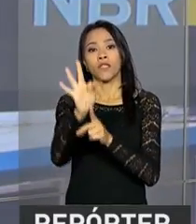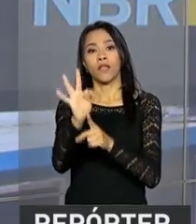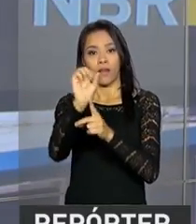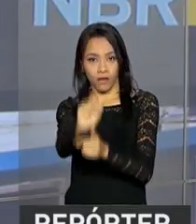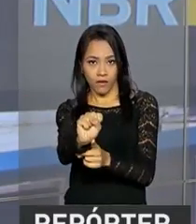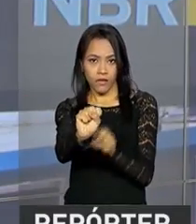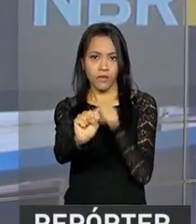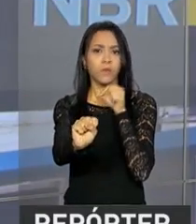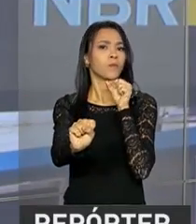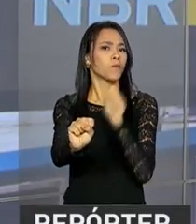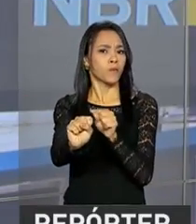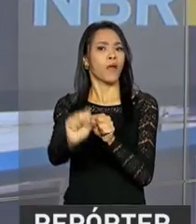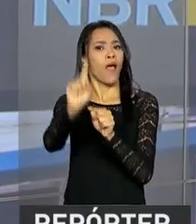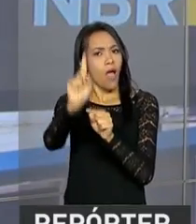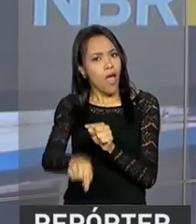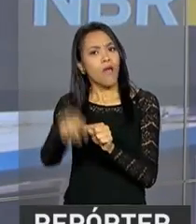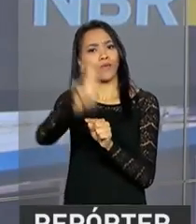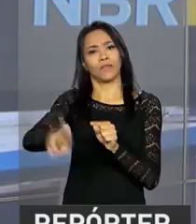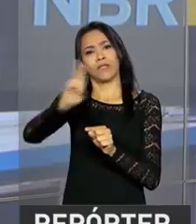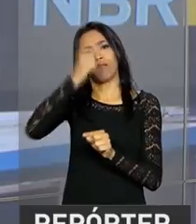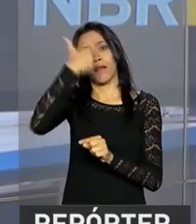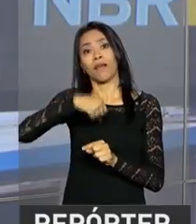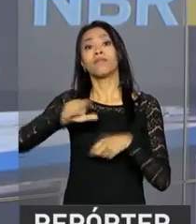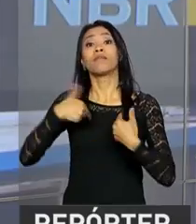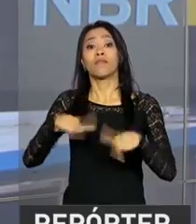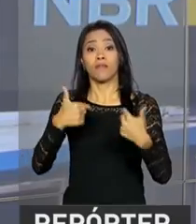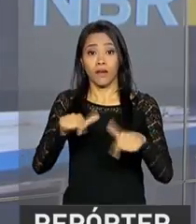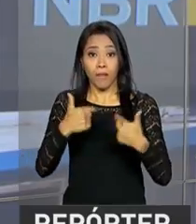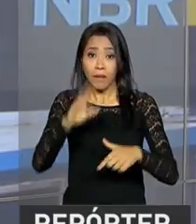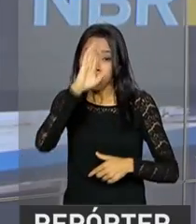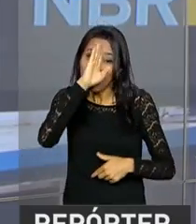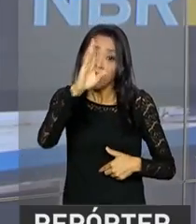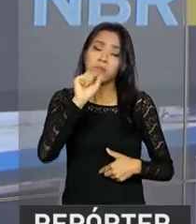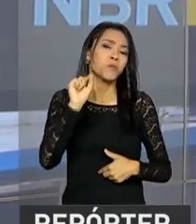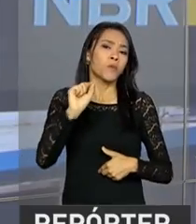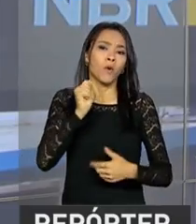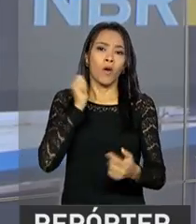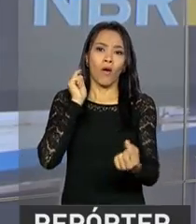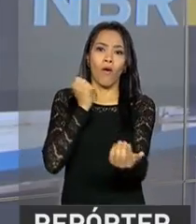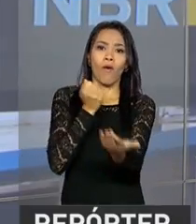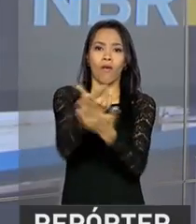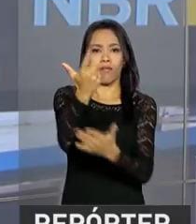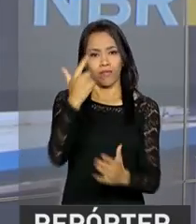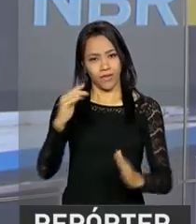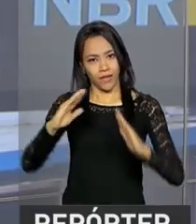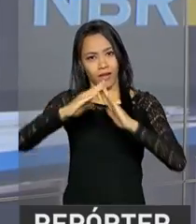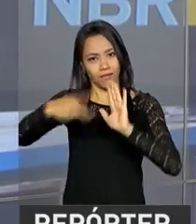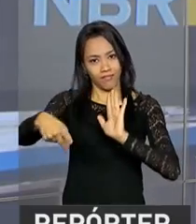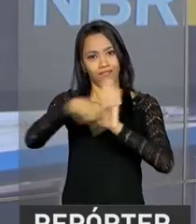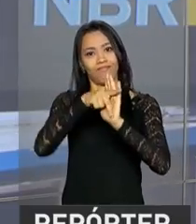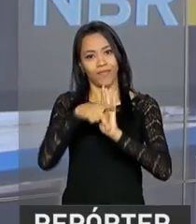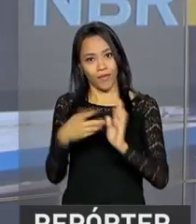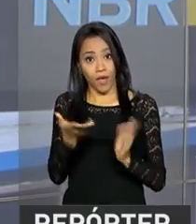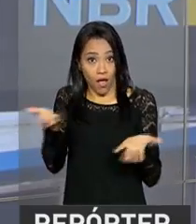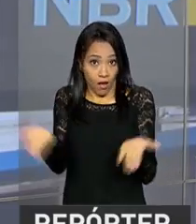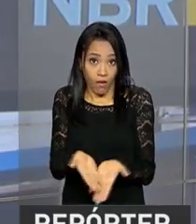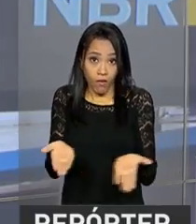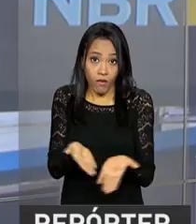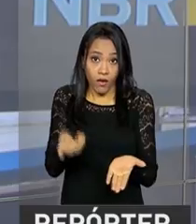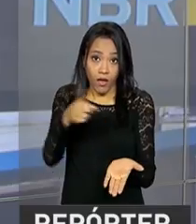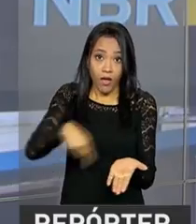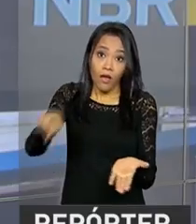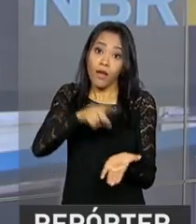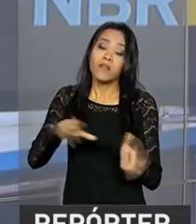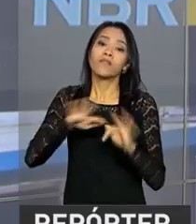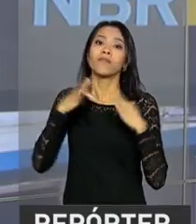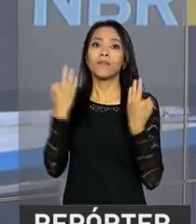serviço o FGTS é usado pelos trabalhadores principalmente para a compra da casa própria agora as